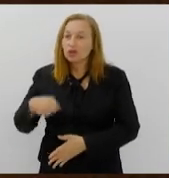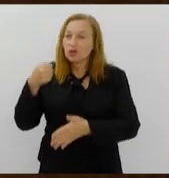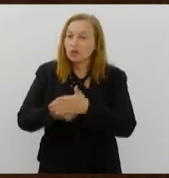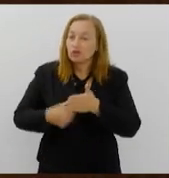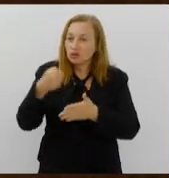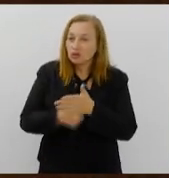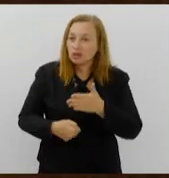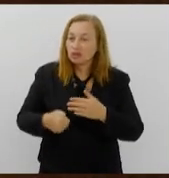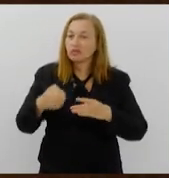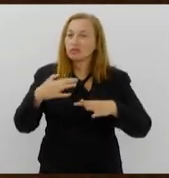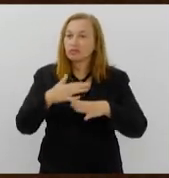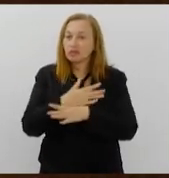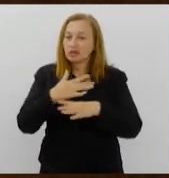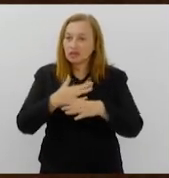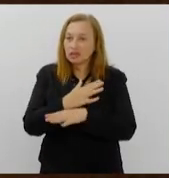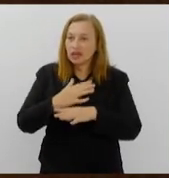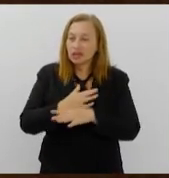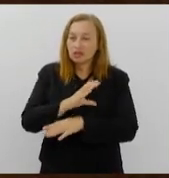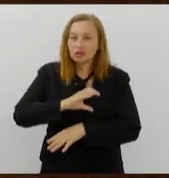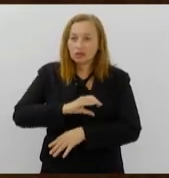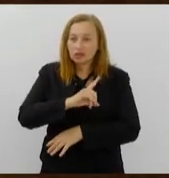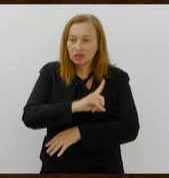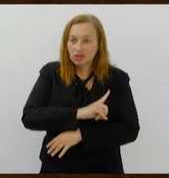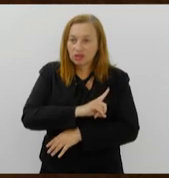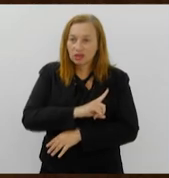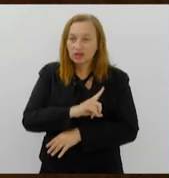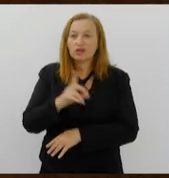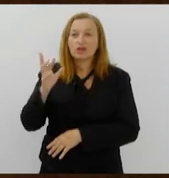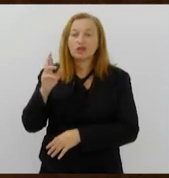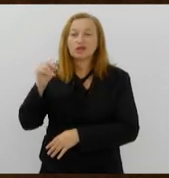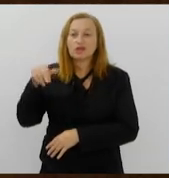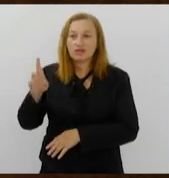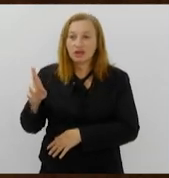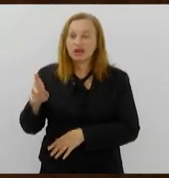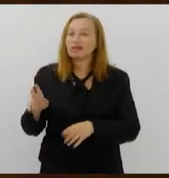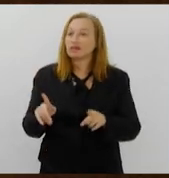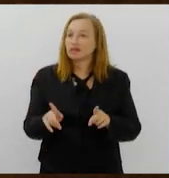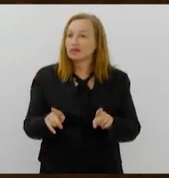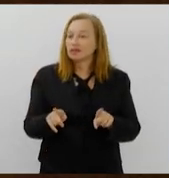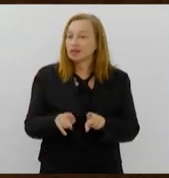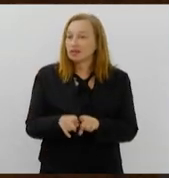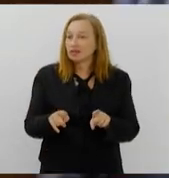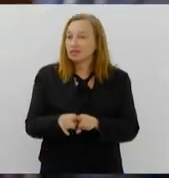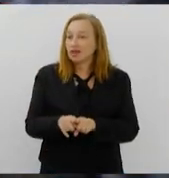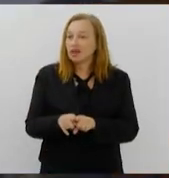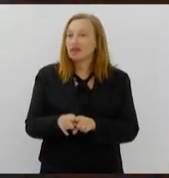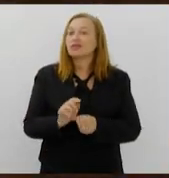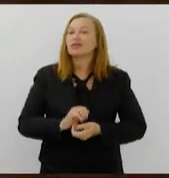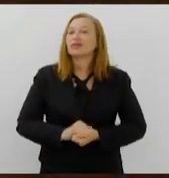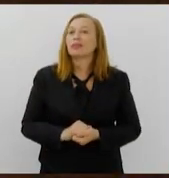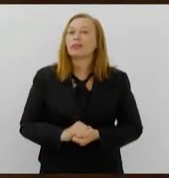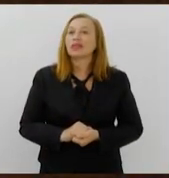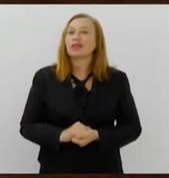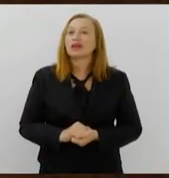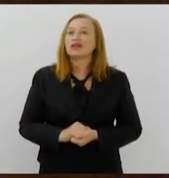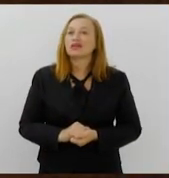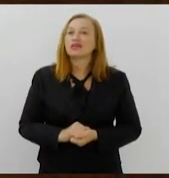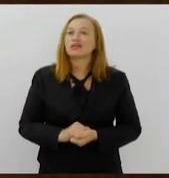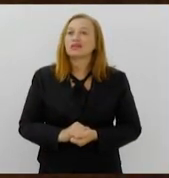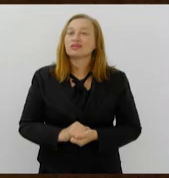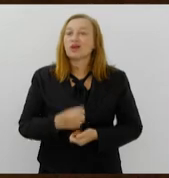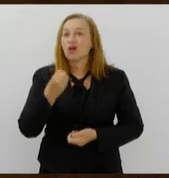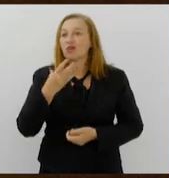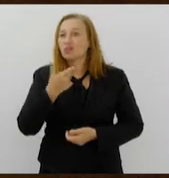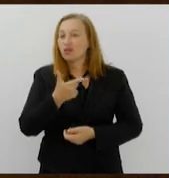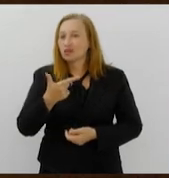de Duque de Caxias. Dá boa sorte, está aqui o Rosenberg, dá boa sorte. A boa sorte. Ó, tá